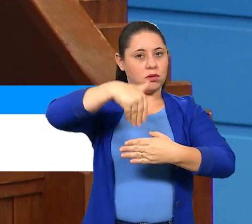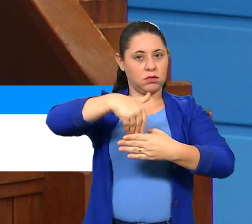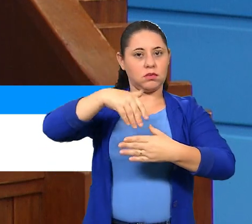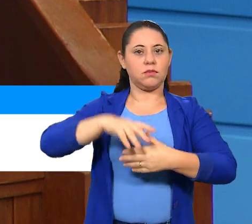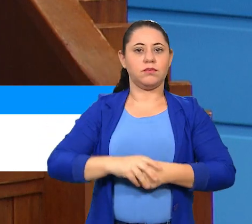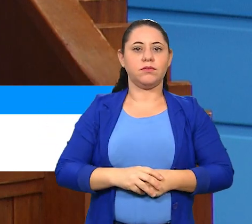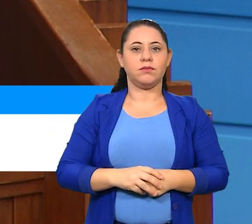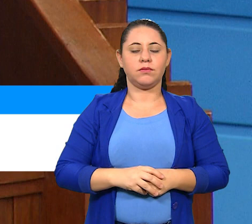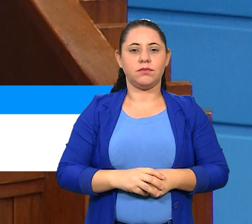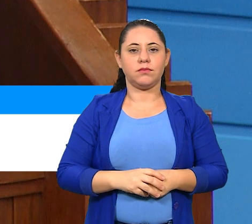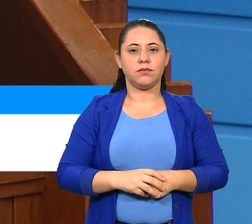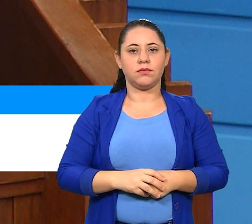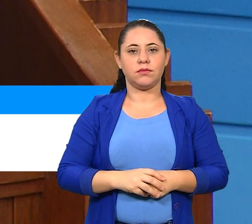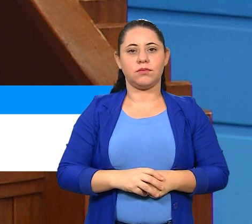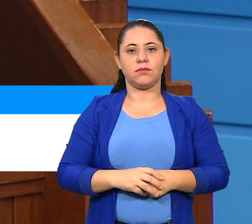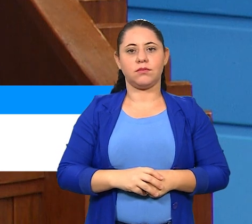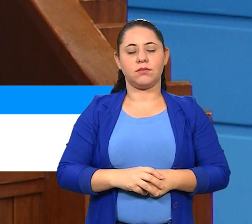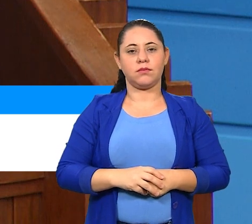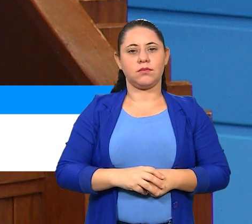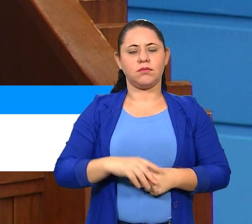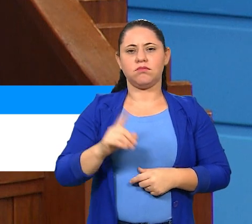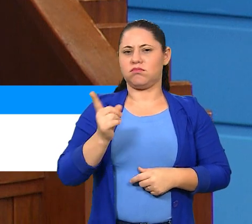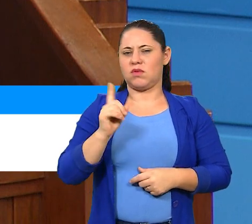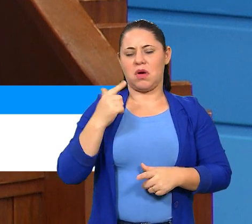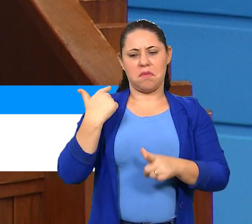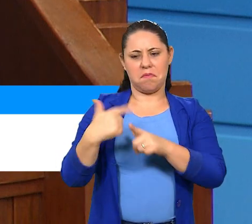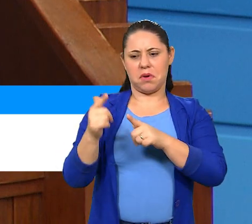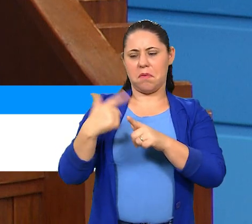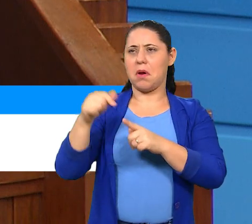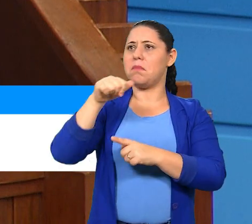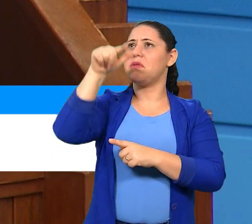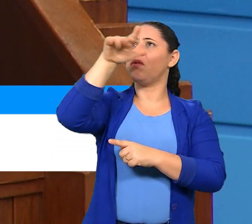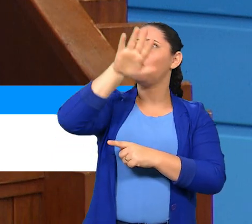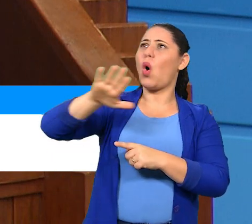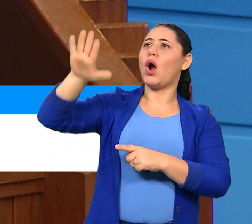comprovadamente ganhou as eleições